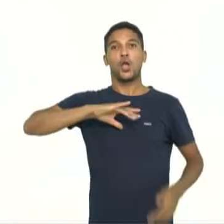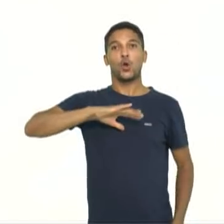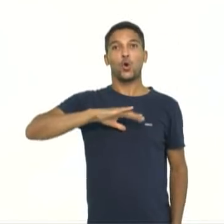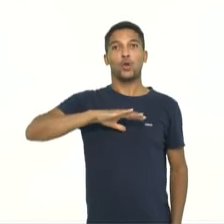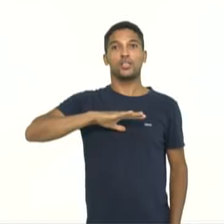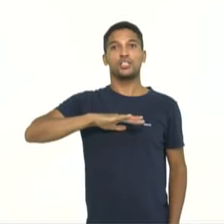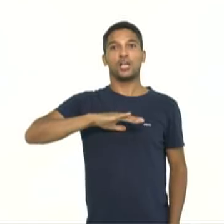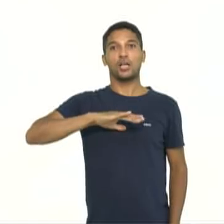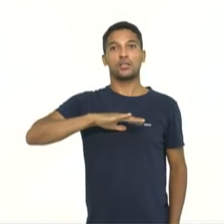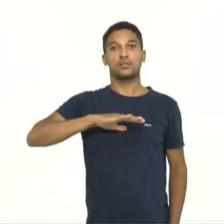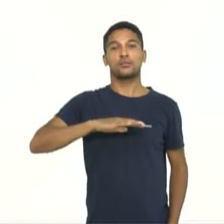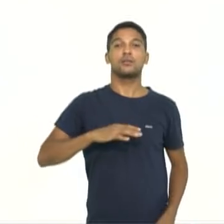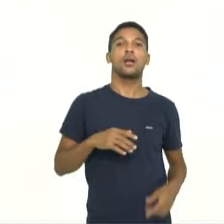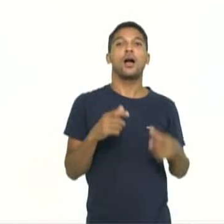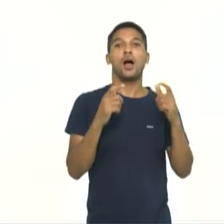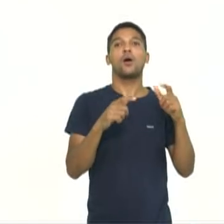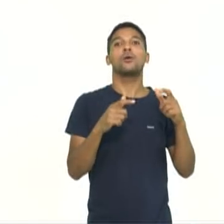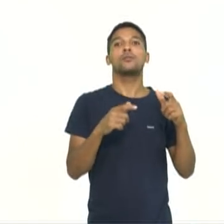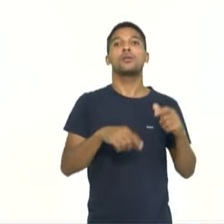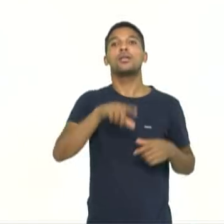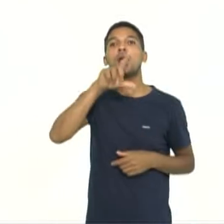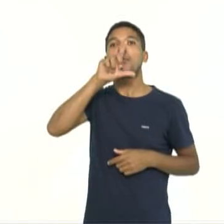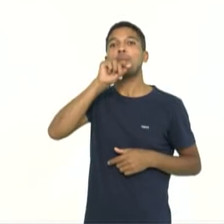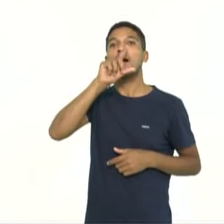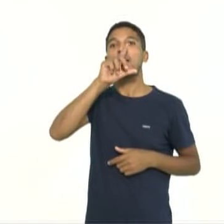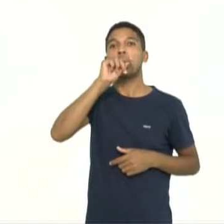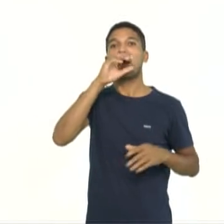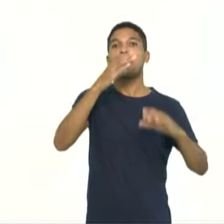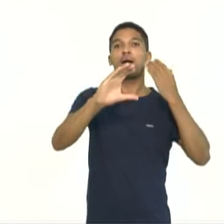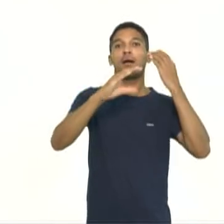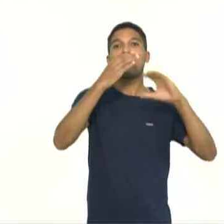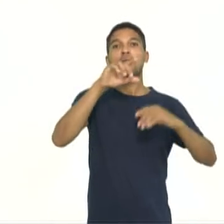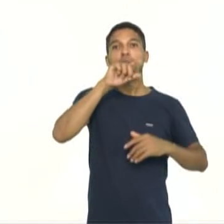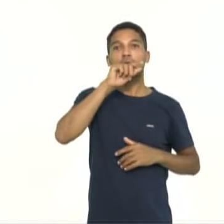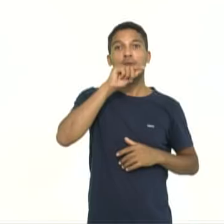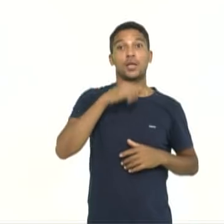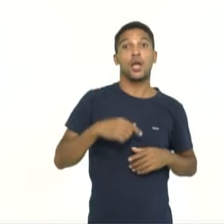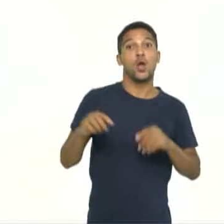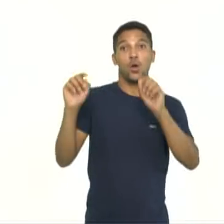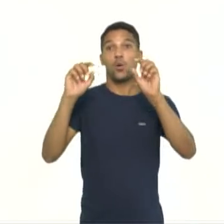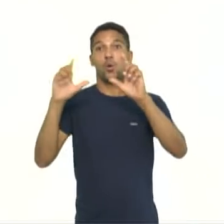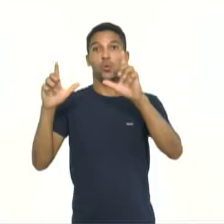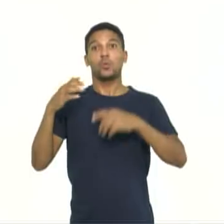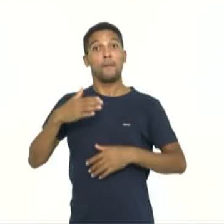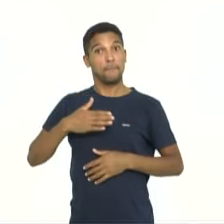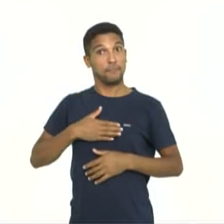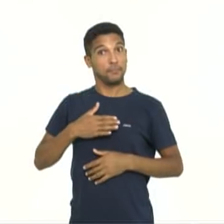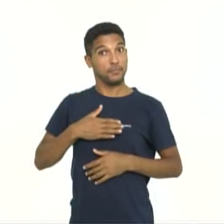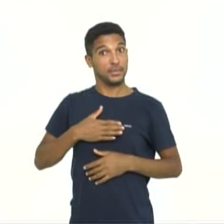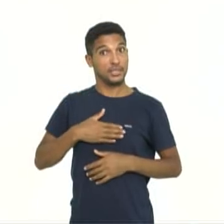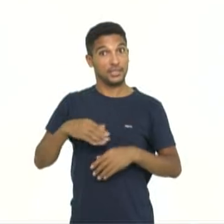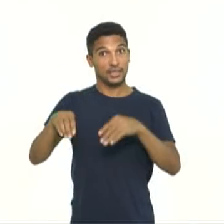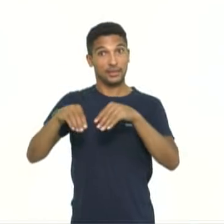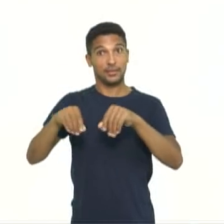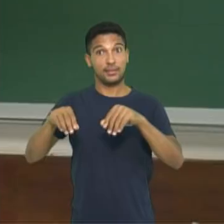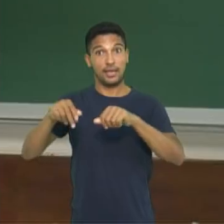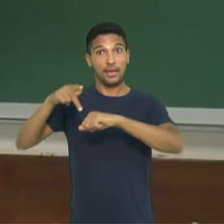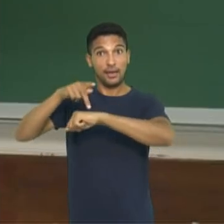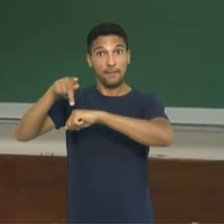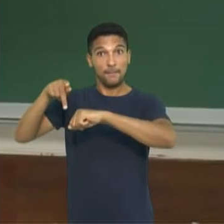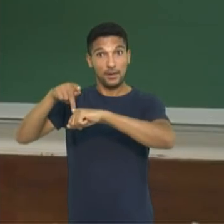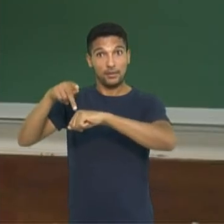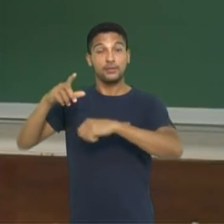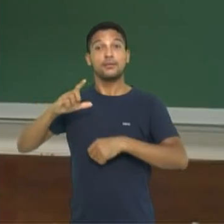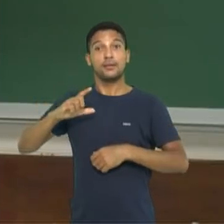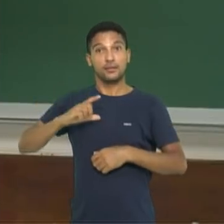3º quadrinho, certo? Então, vocês têm aqui uma proposta de pensar o que é a intertextualidade com a Canção do Exílio,